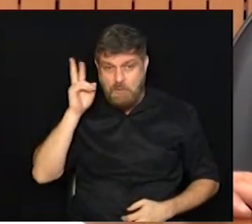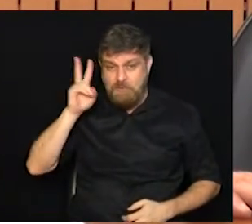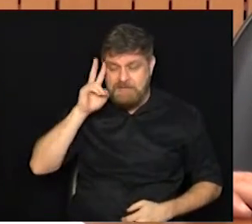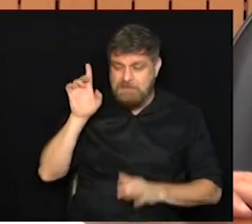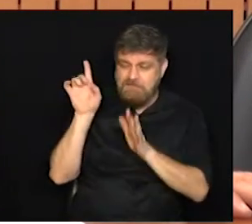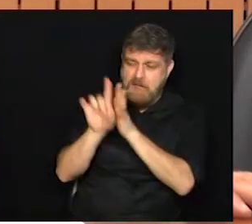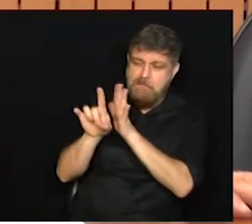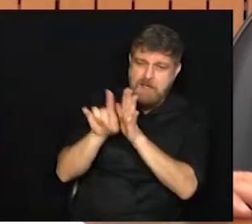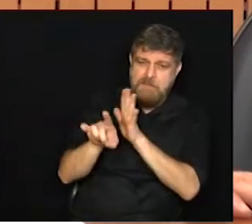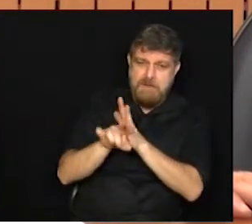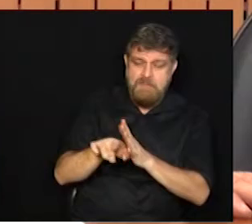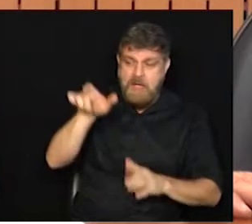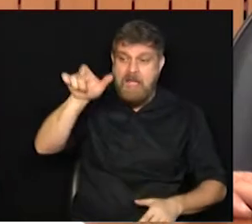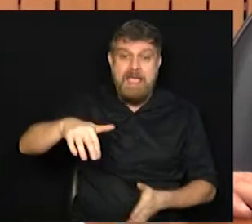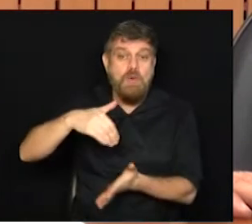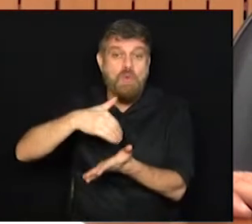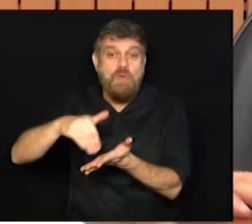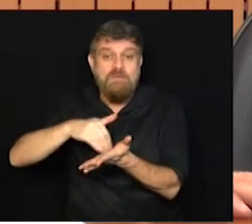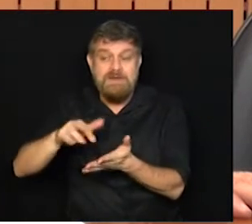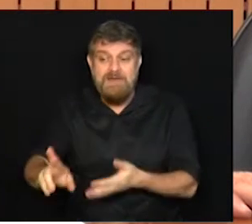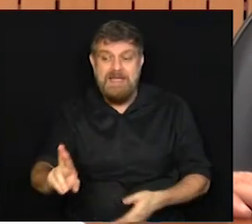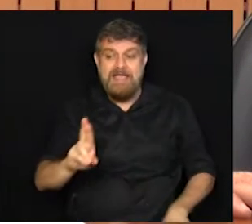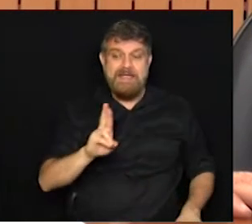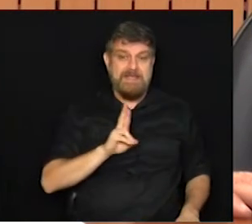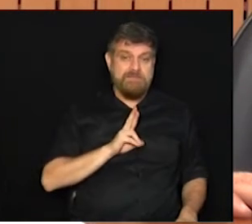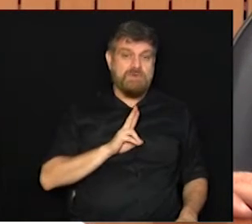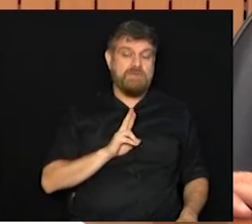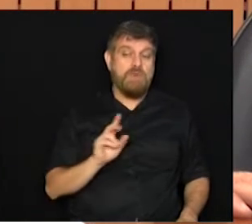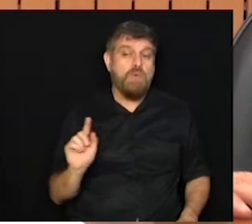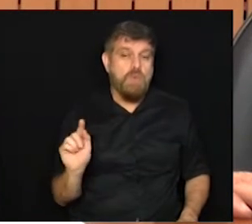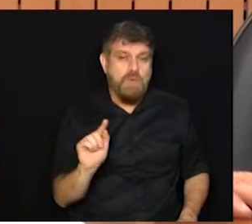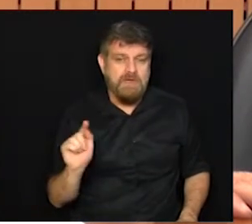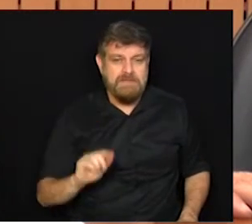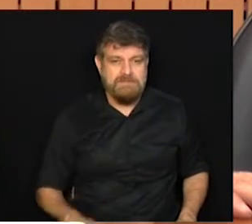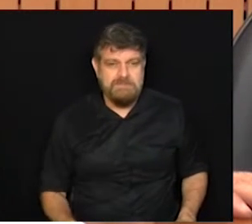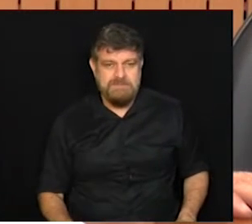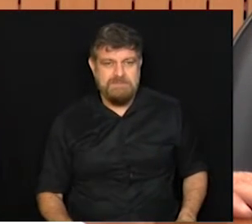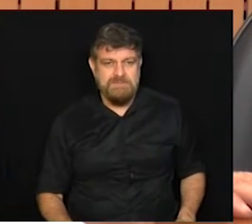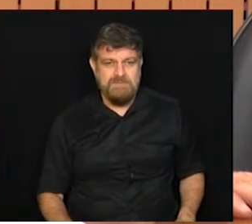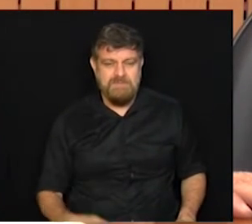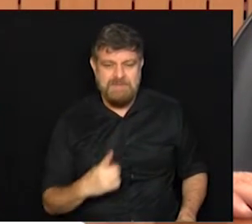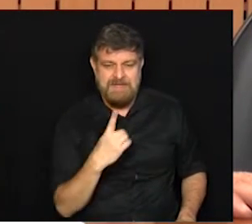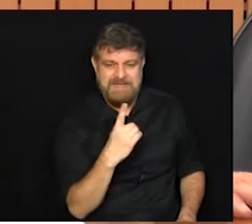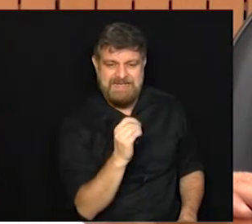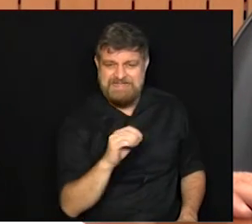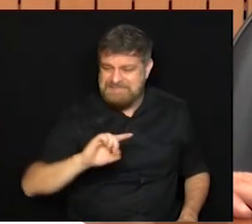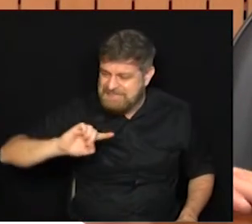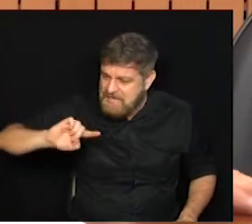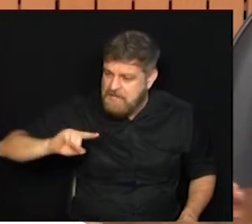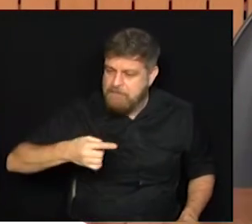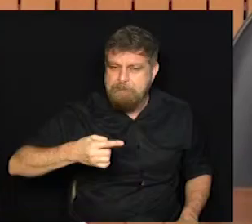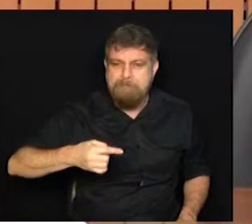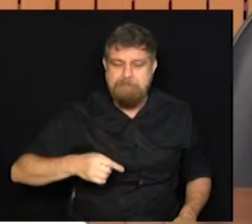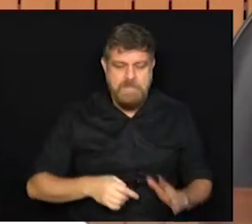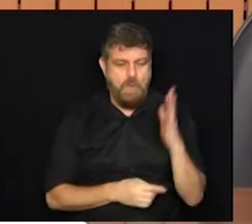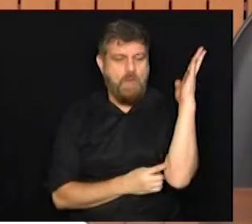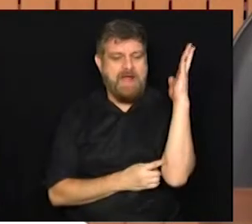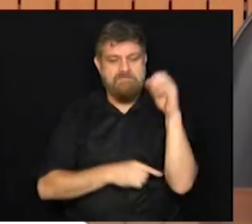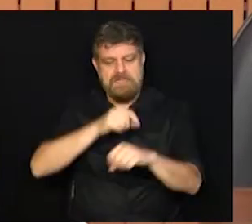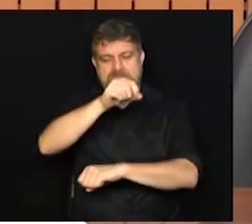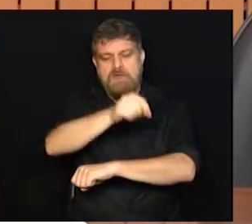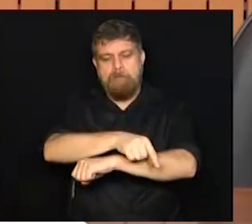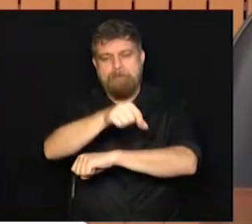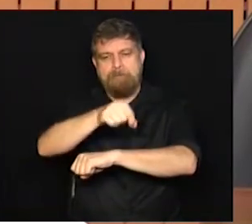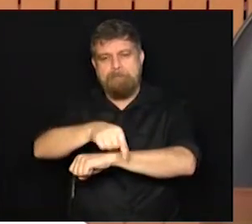e ele disse, se eu não me engano, que seriam plantadas 100 mil árvores para compensar aquelas que